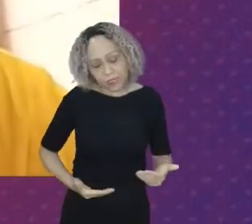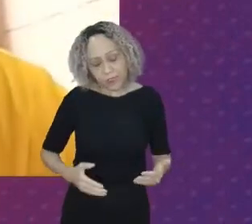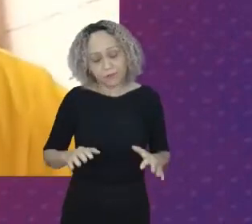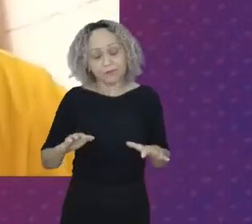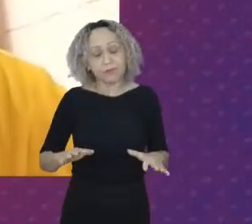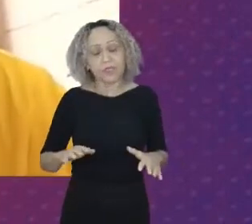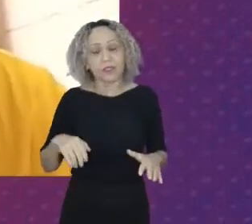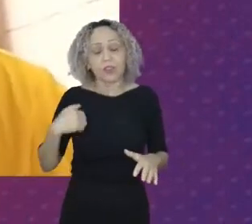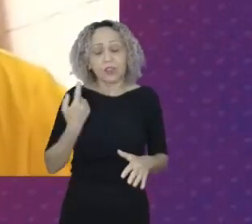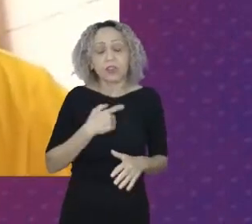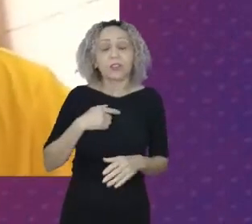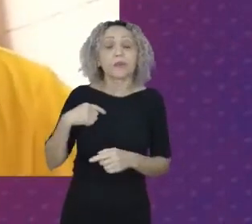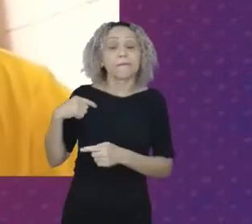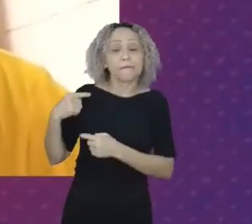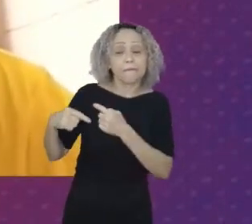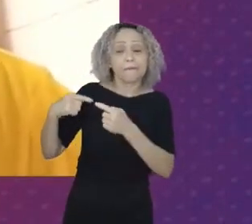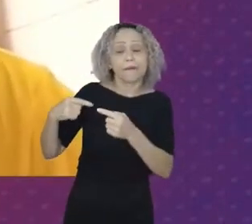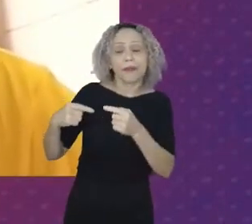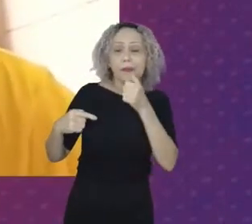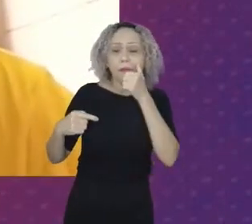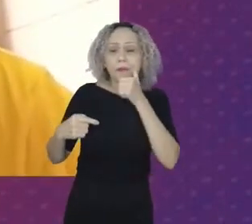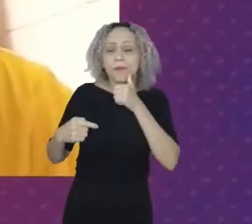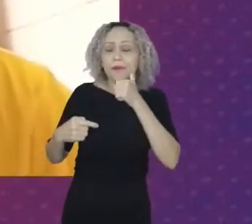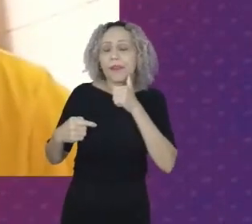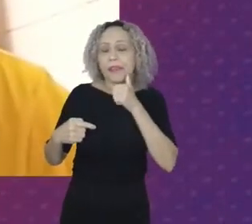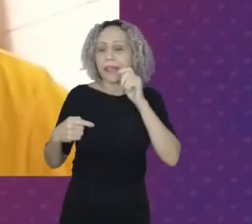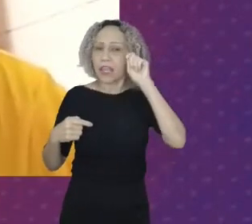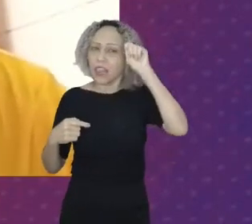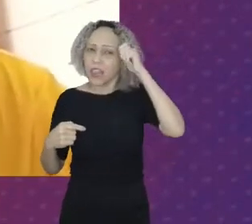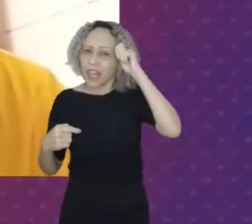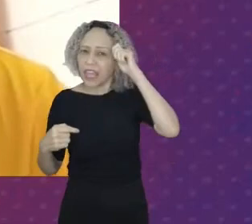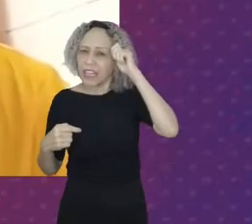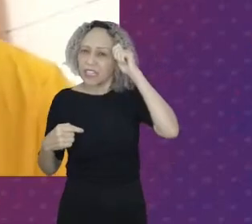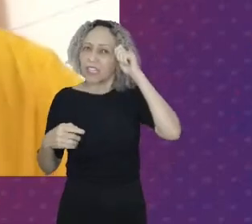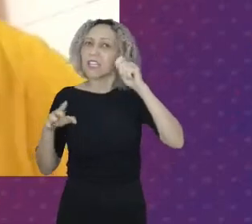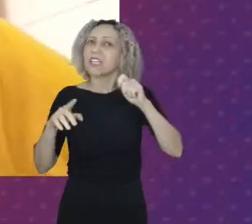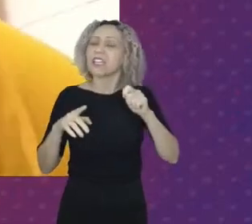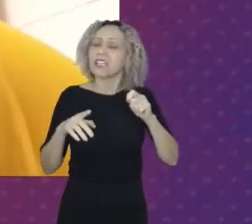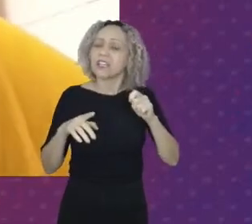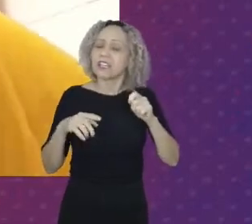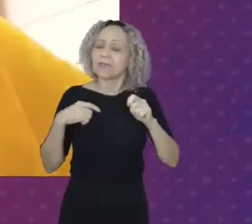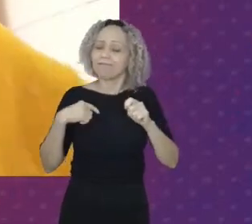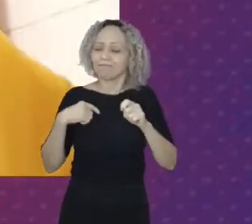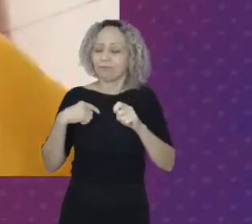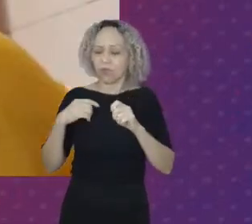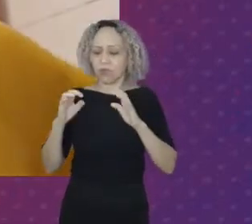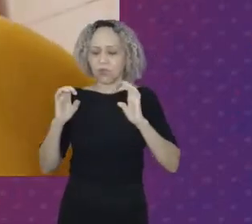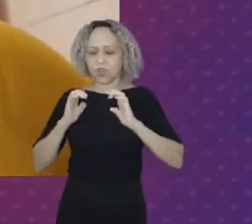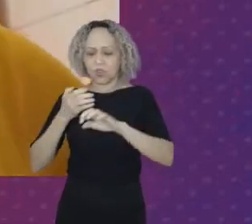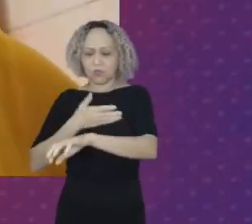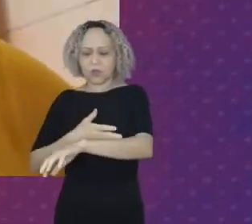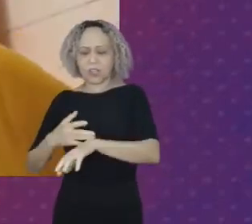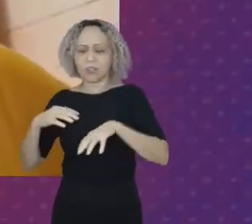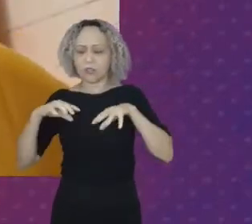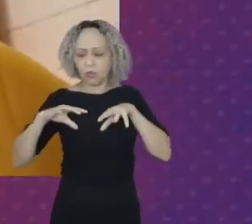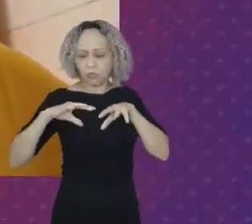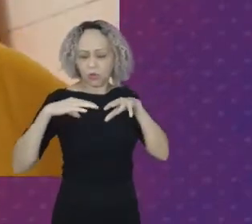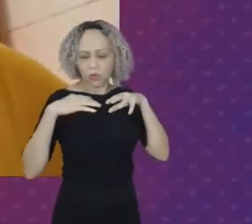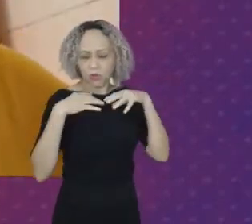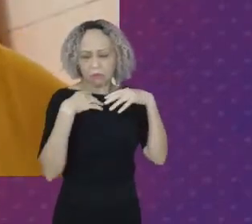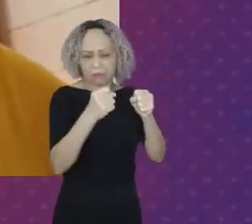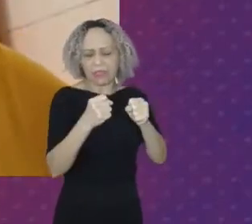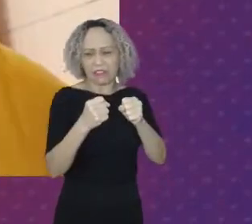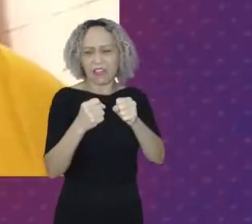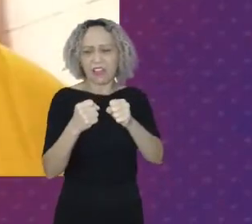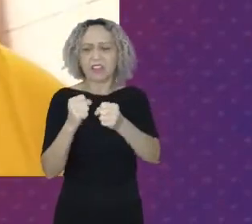descendentes de mulheres negras que foram traficadas e escravizadas. E aí a nossa luta começou logo